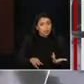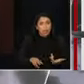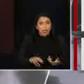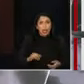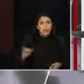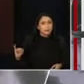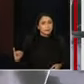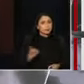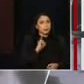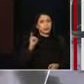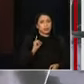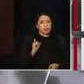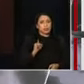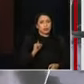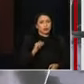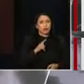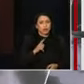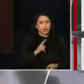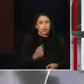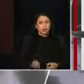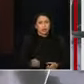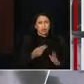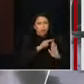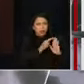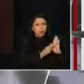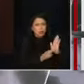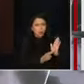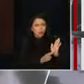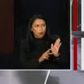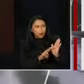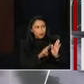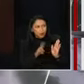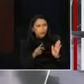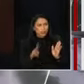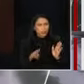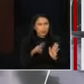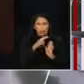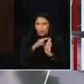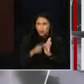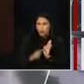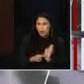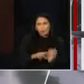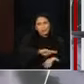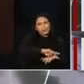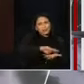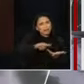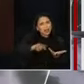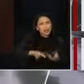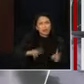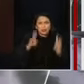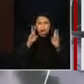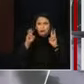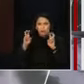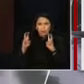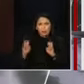pois, diante do conflito aparente de normas, quando várias normas incidem sobre o mesmo